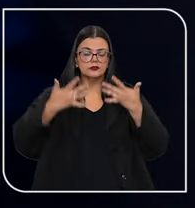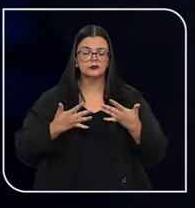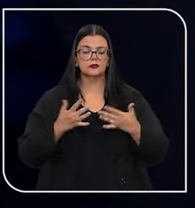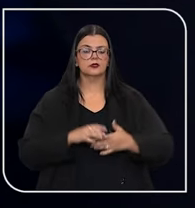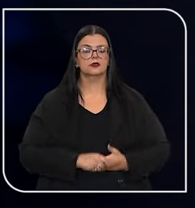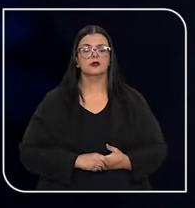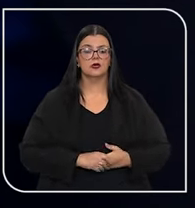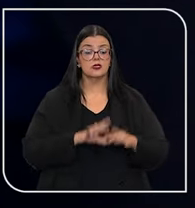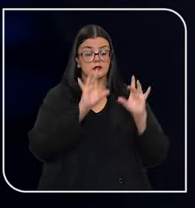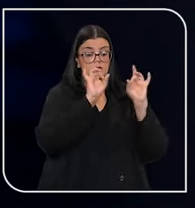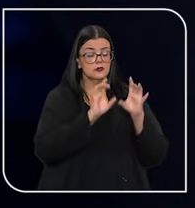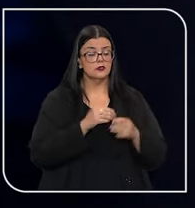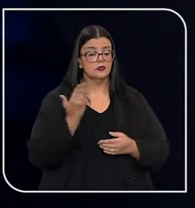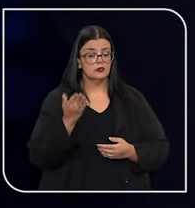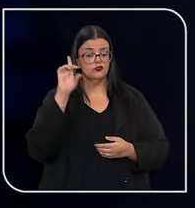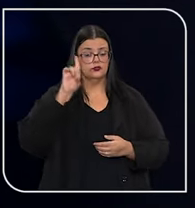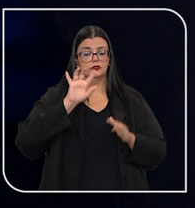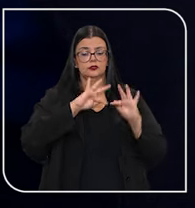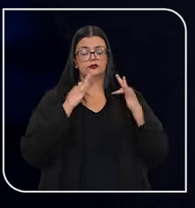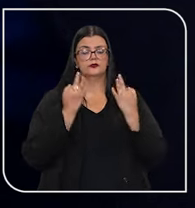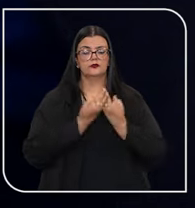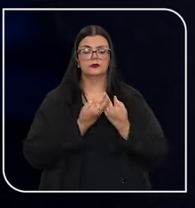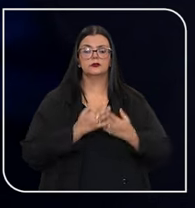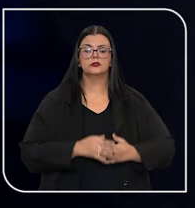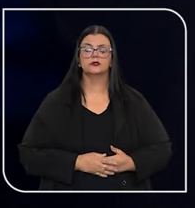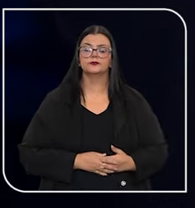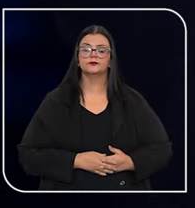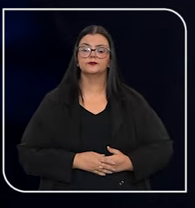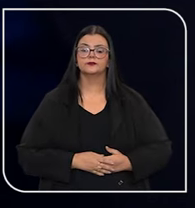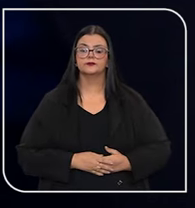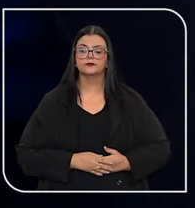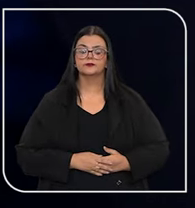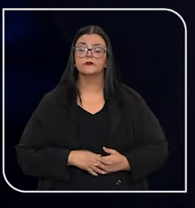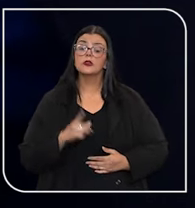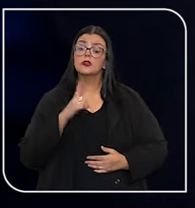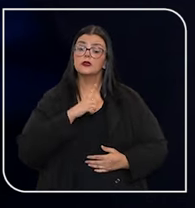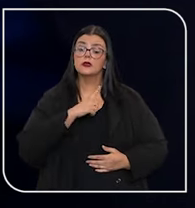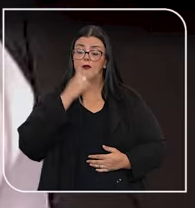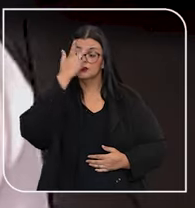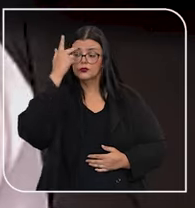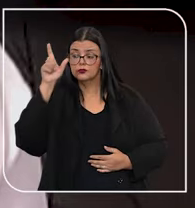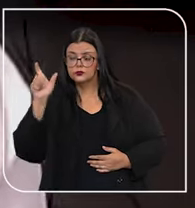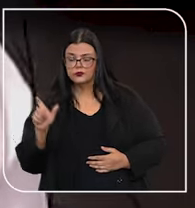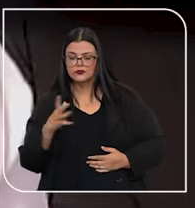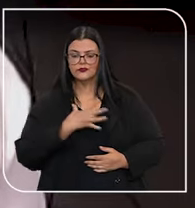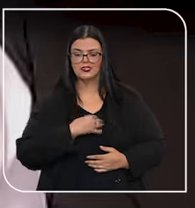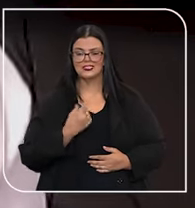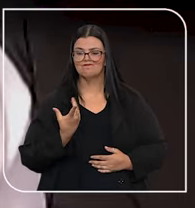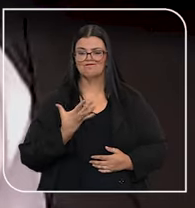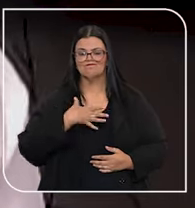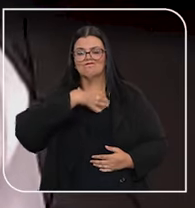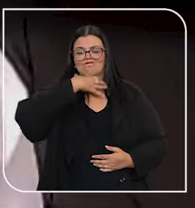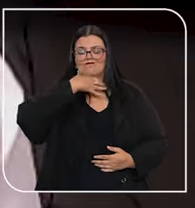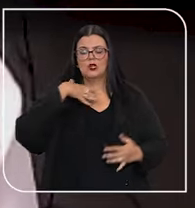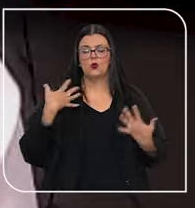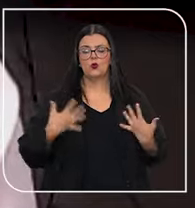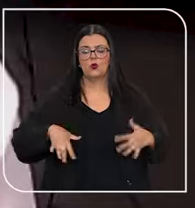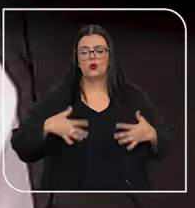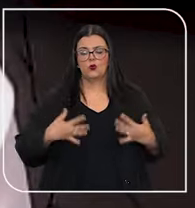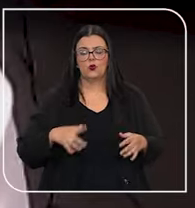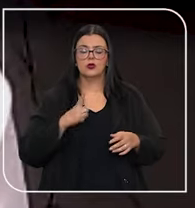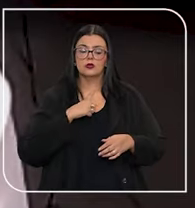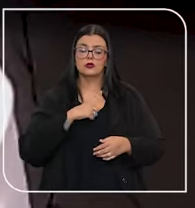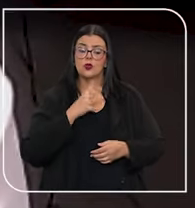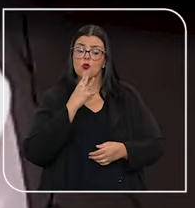advogada Soraia Noronha especialista em direito de família e sucessões alguém que se tem um filho não tem condições